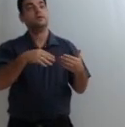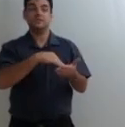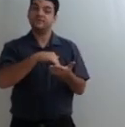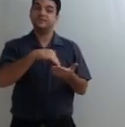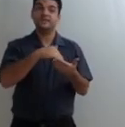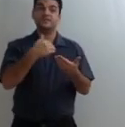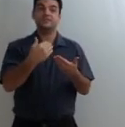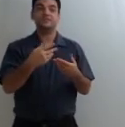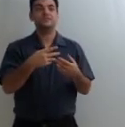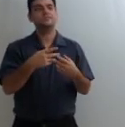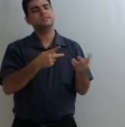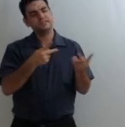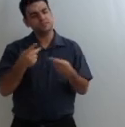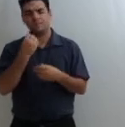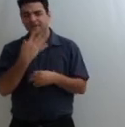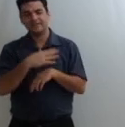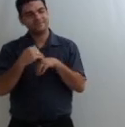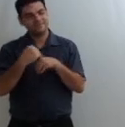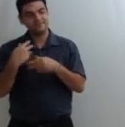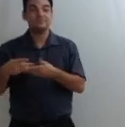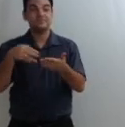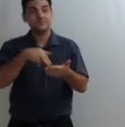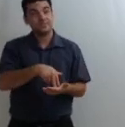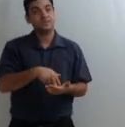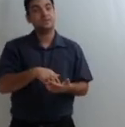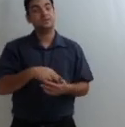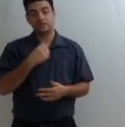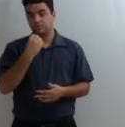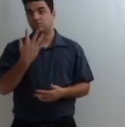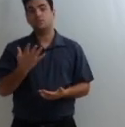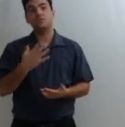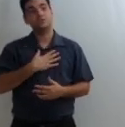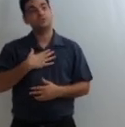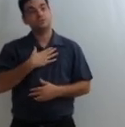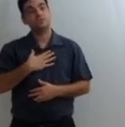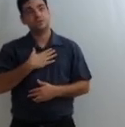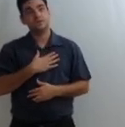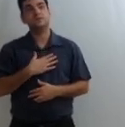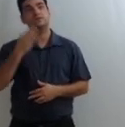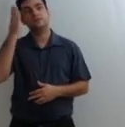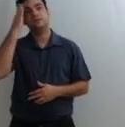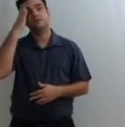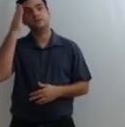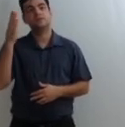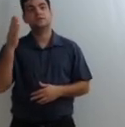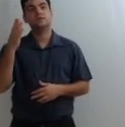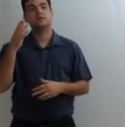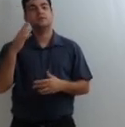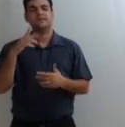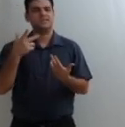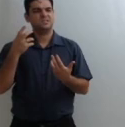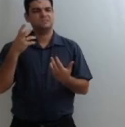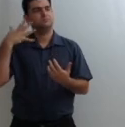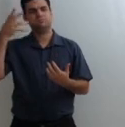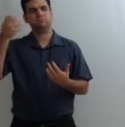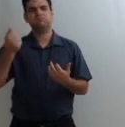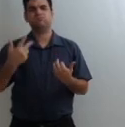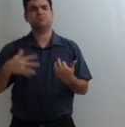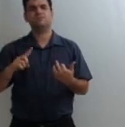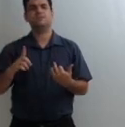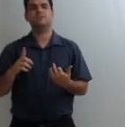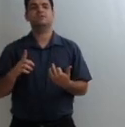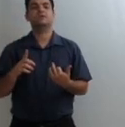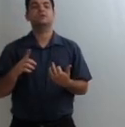estar aqui na sexta turma. Eu concordo, eu abriria a mão da sustentação oral, uma vez que o